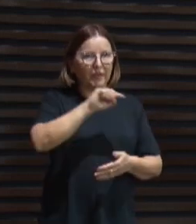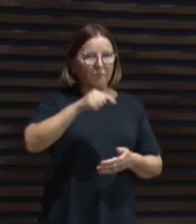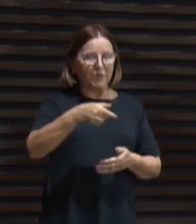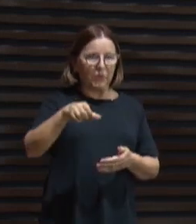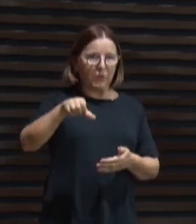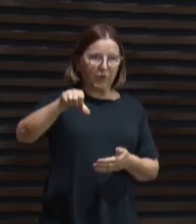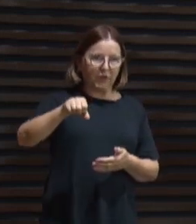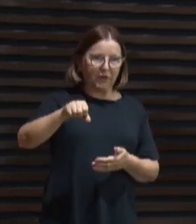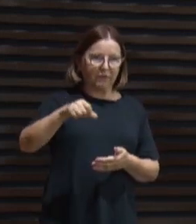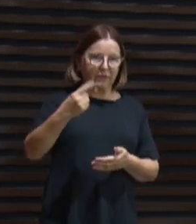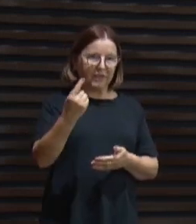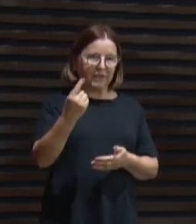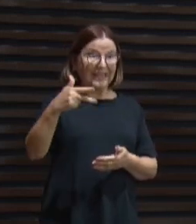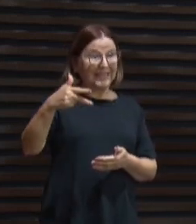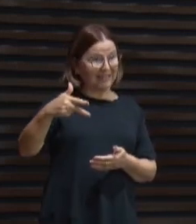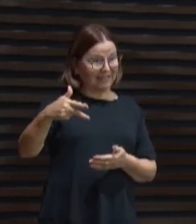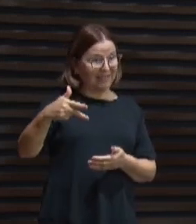1913.